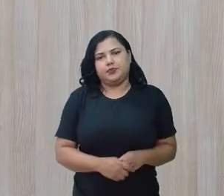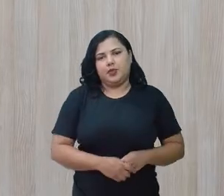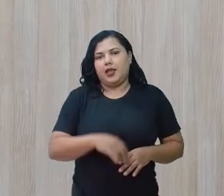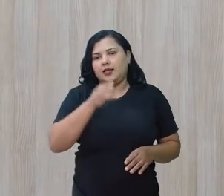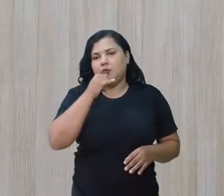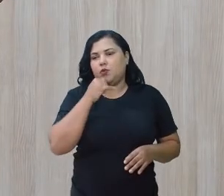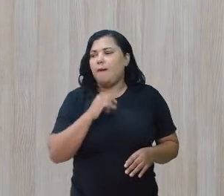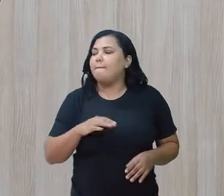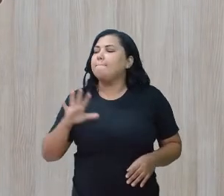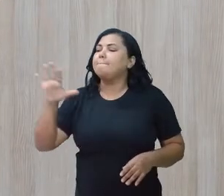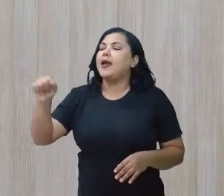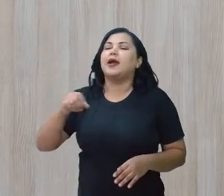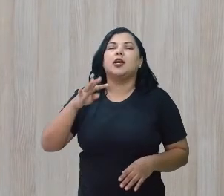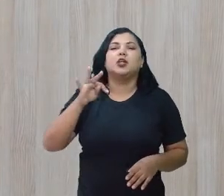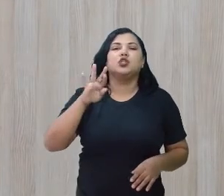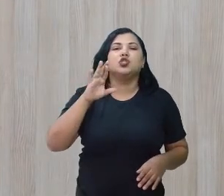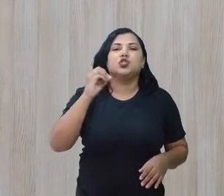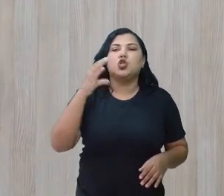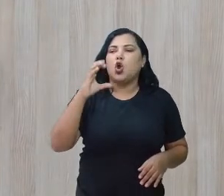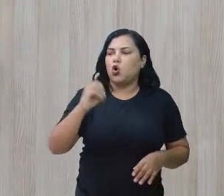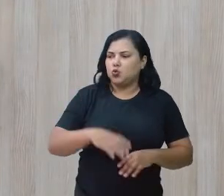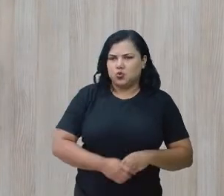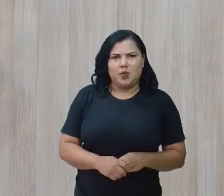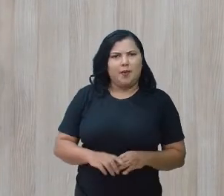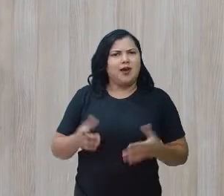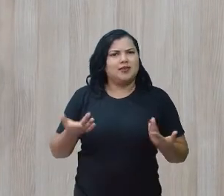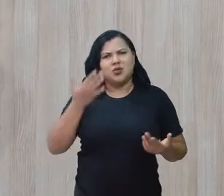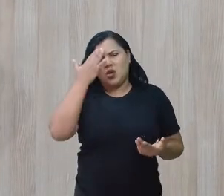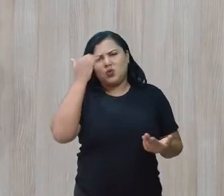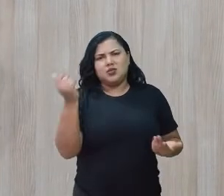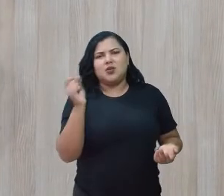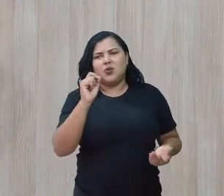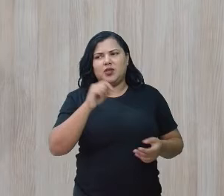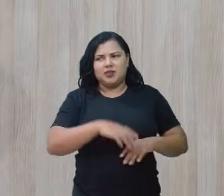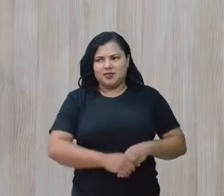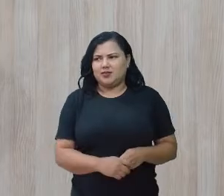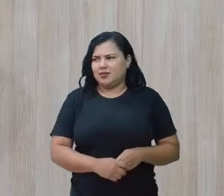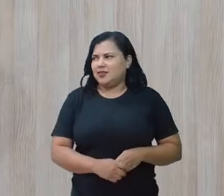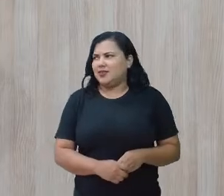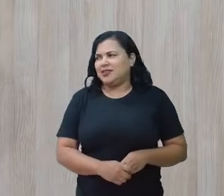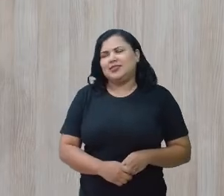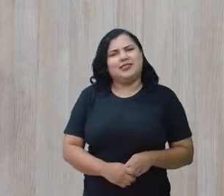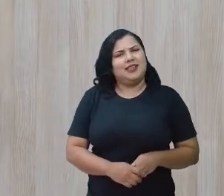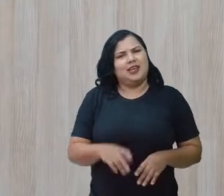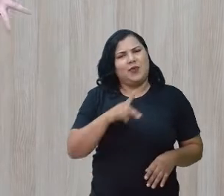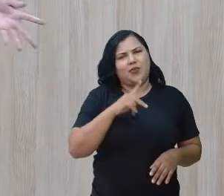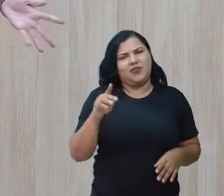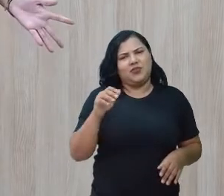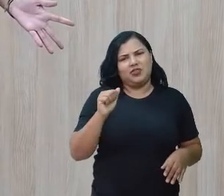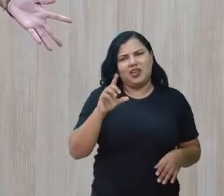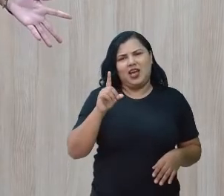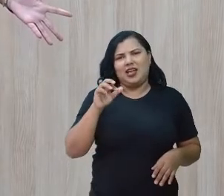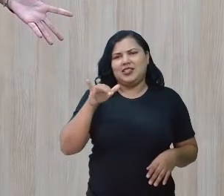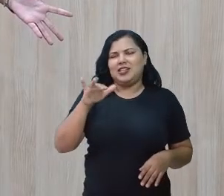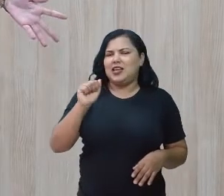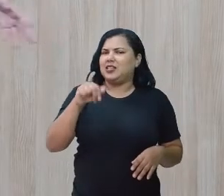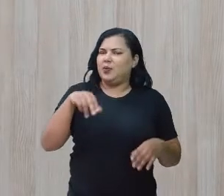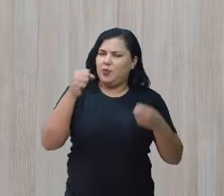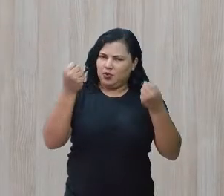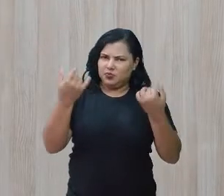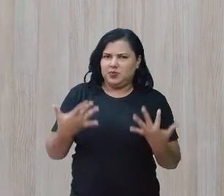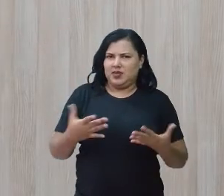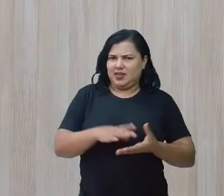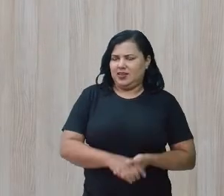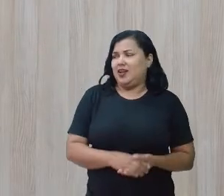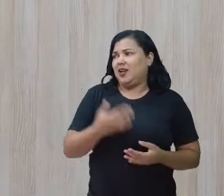assim, pega aquele troço. Eu sei lá que troço é esse. Será que a professora Adriana Maria poderia me dizer que troço é esse? A gente não sabe, né? Ela não